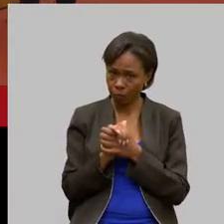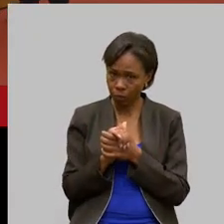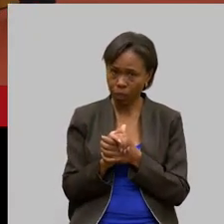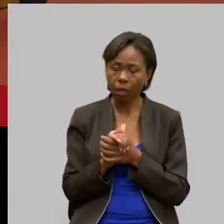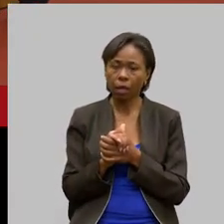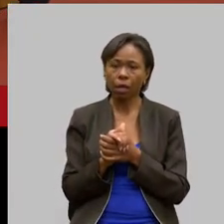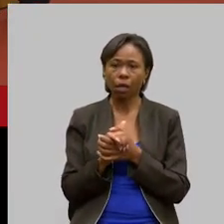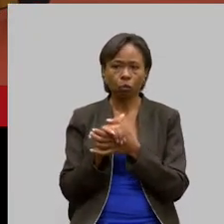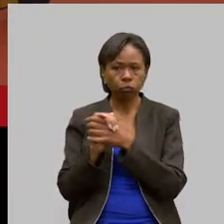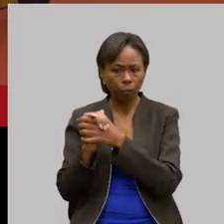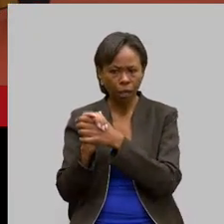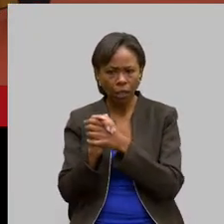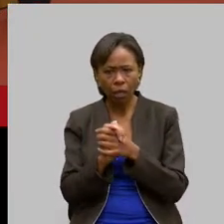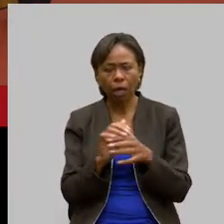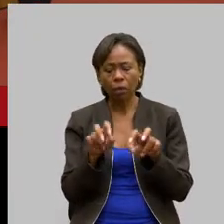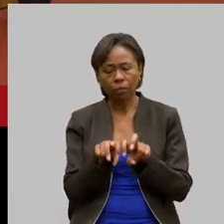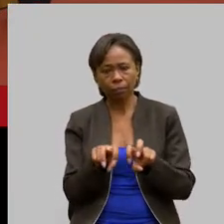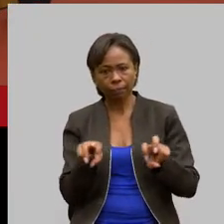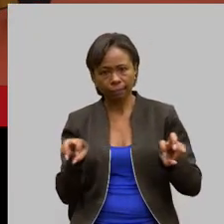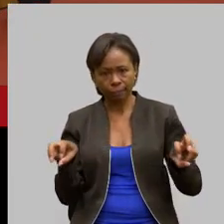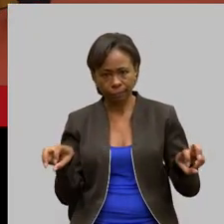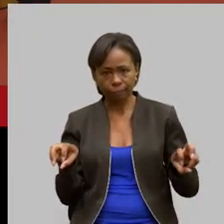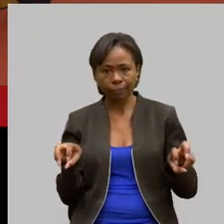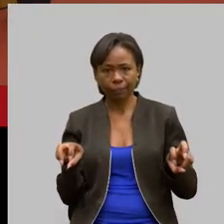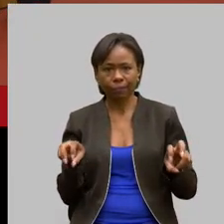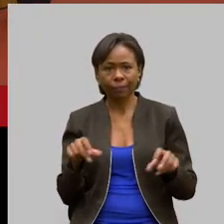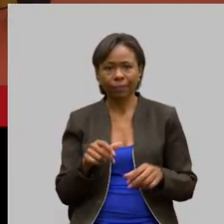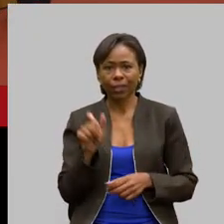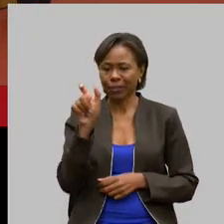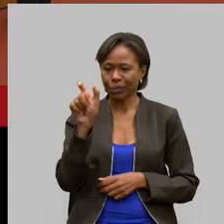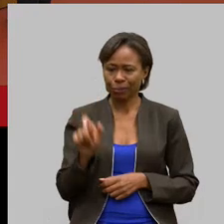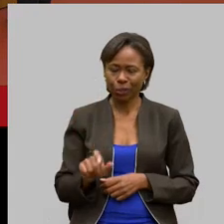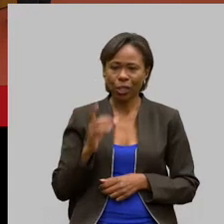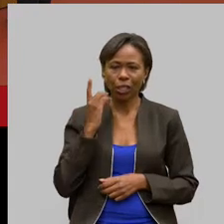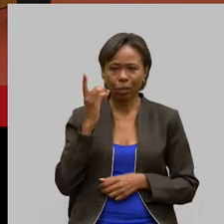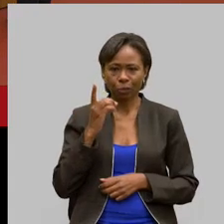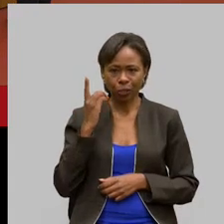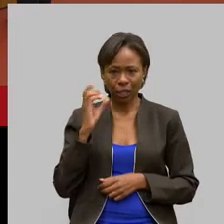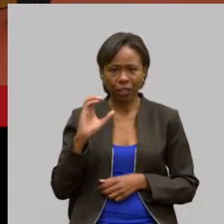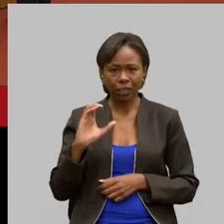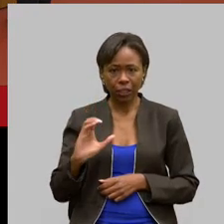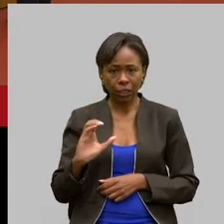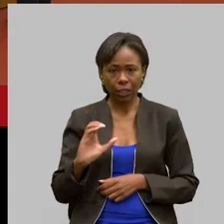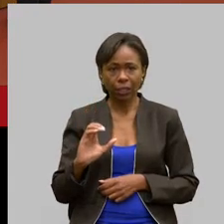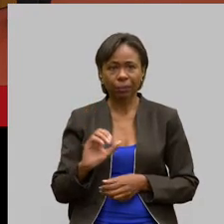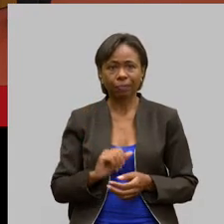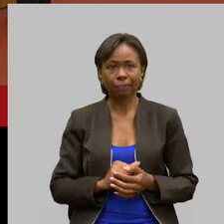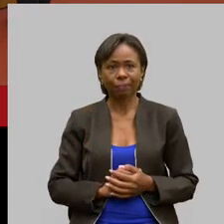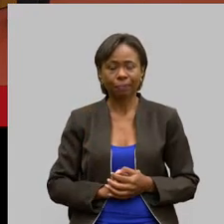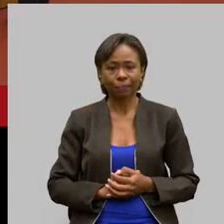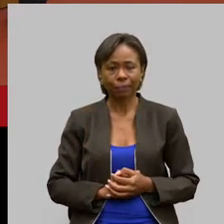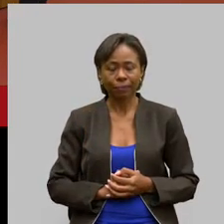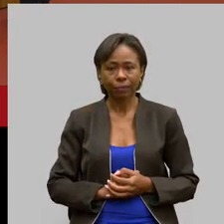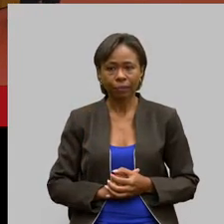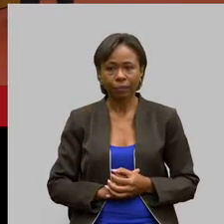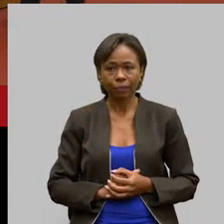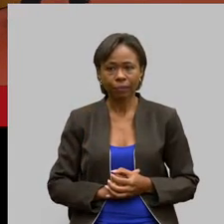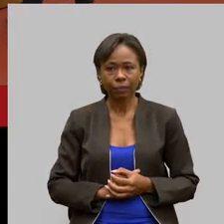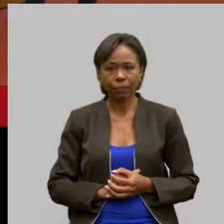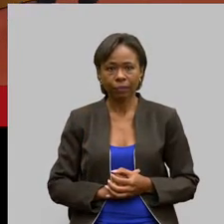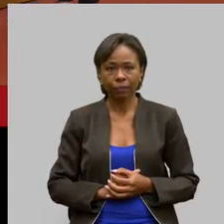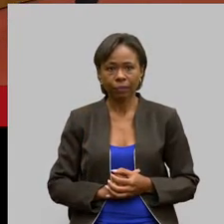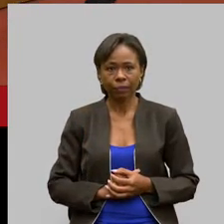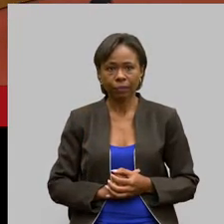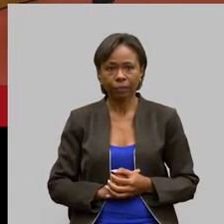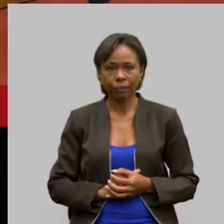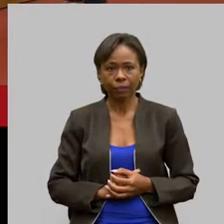a da mesa na pessoa do nosso querido deputado Cristiano Silveira e então eu